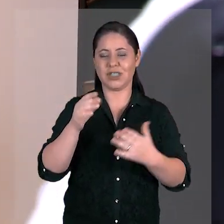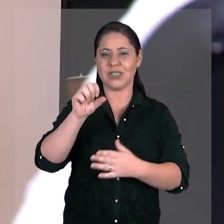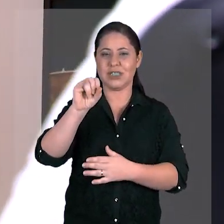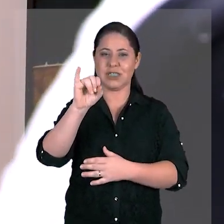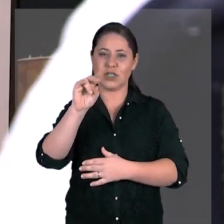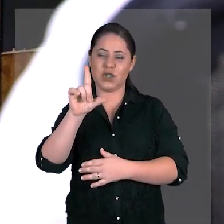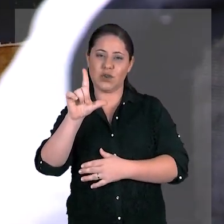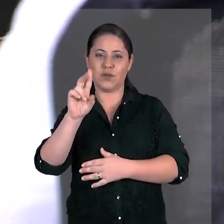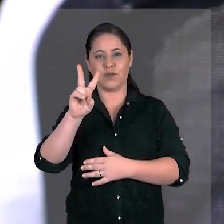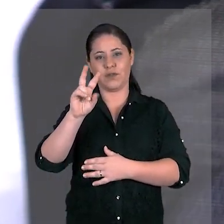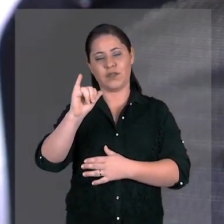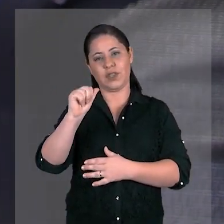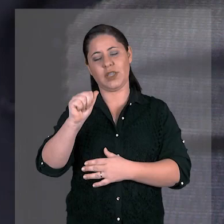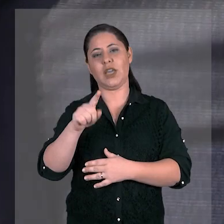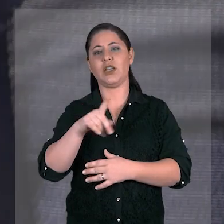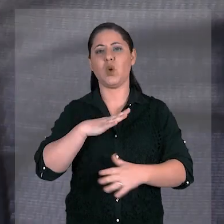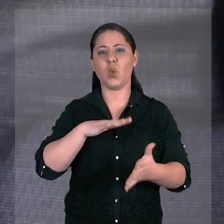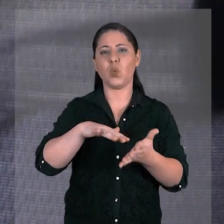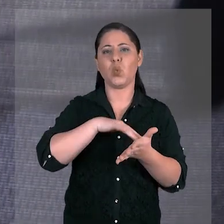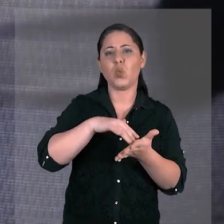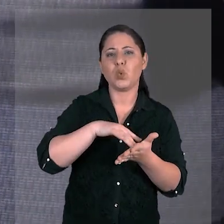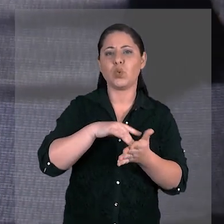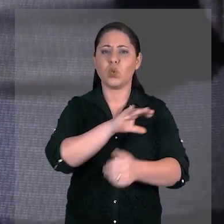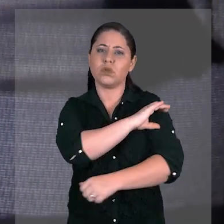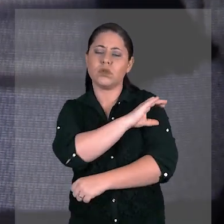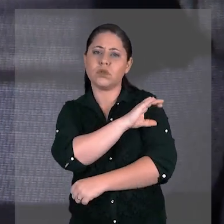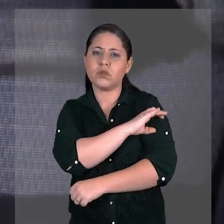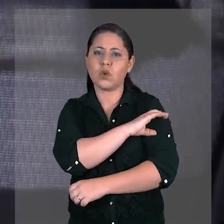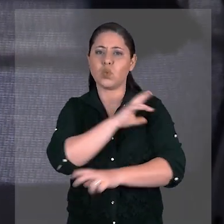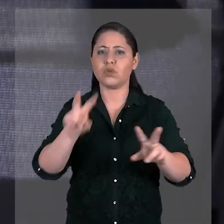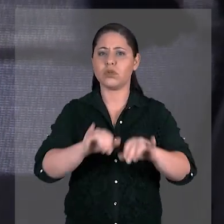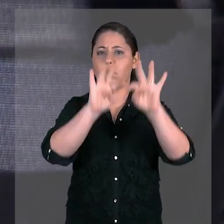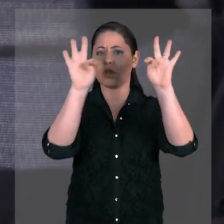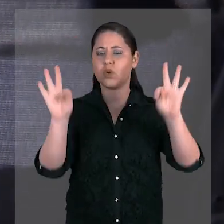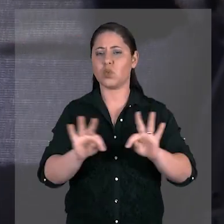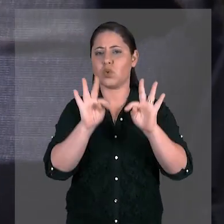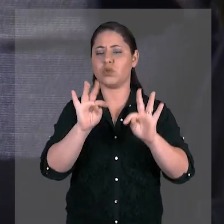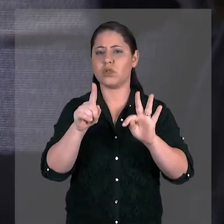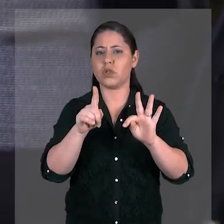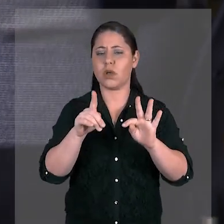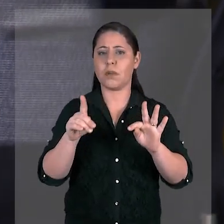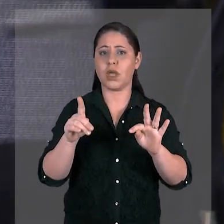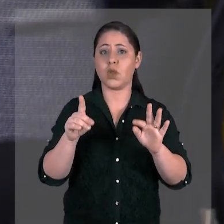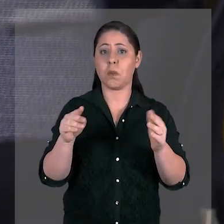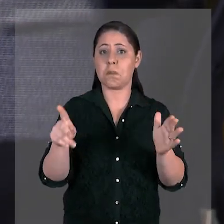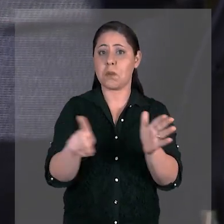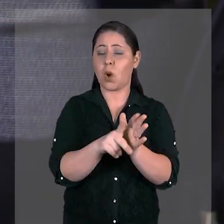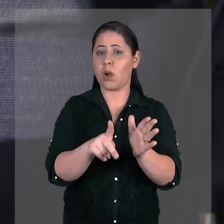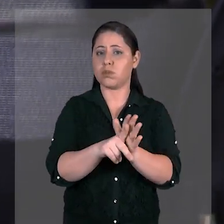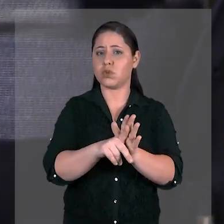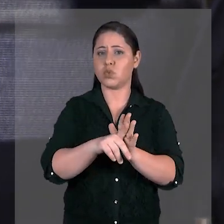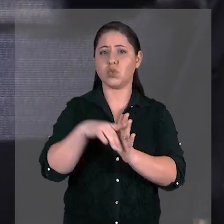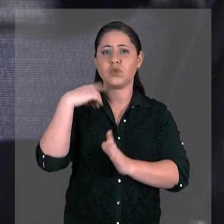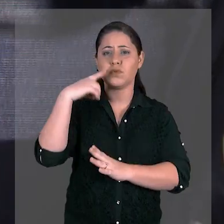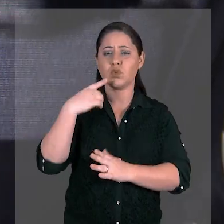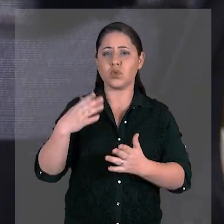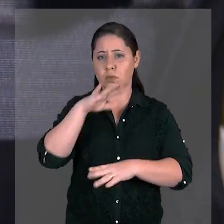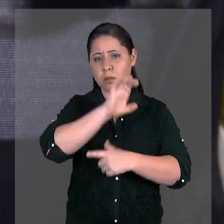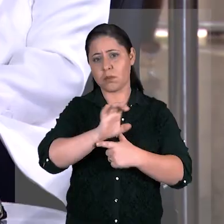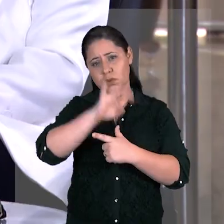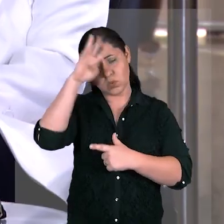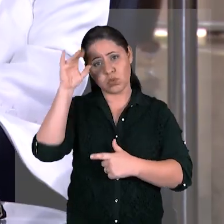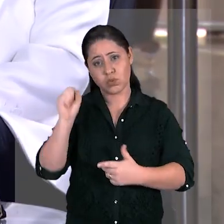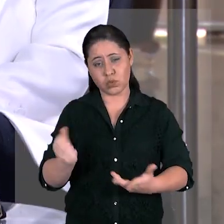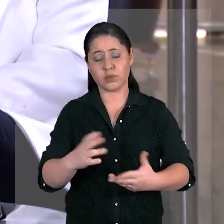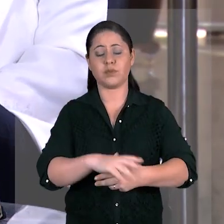com a doutora Silvia Martins, que integra a Coordenação de Tecnologia e Inovação do Conselho Federal da OAB, representando o estado de Mato Grosso do